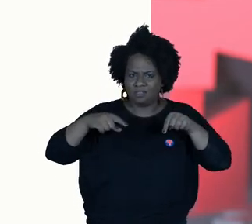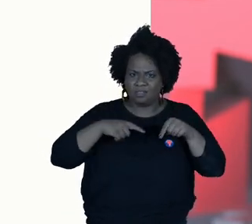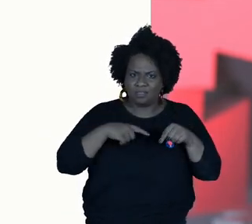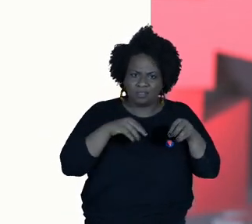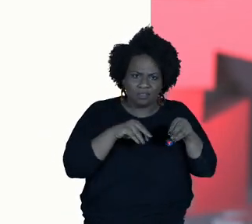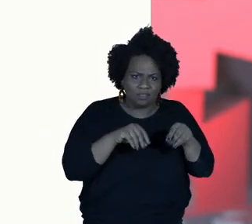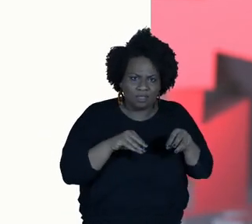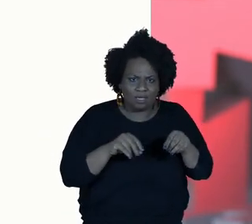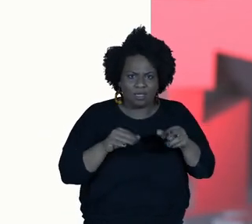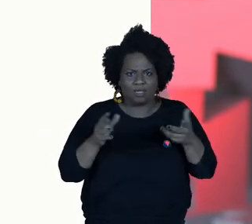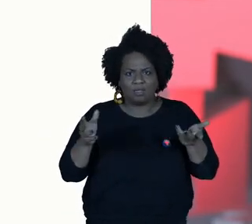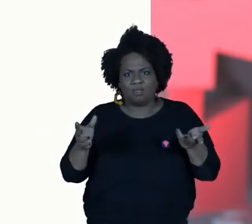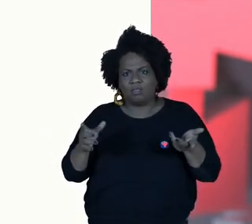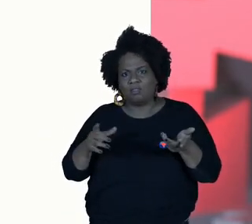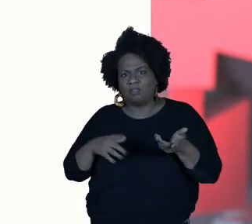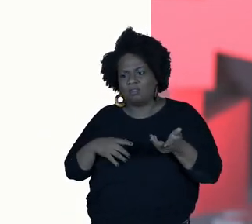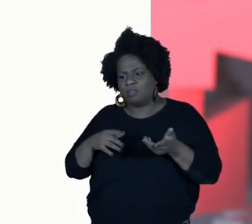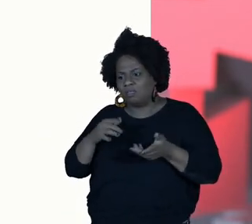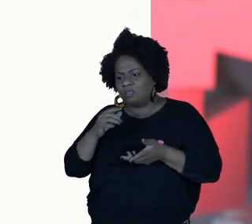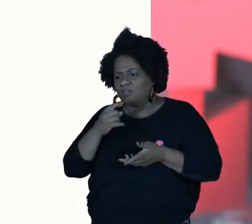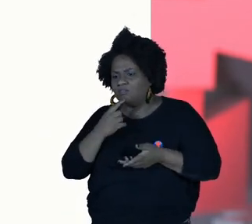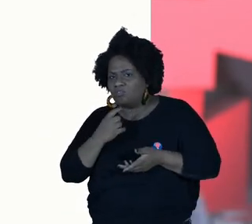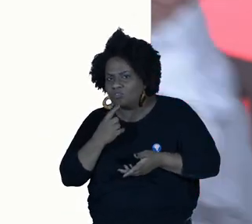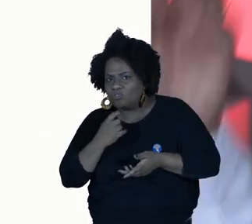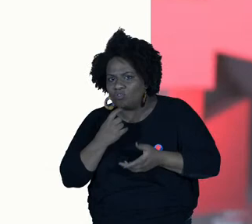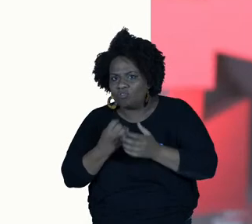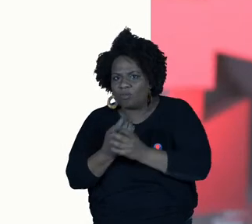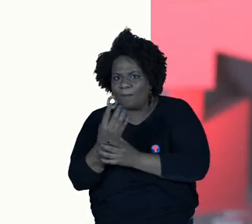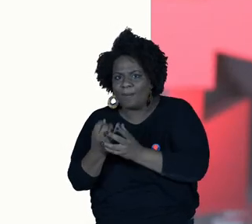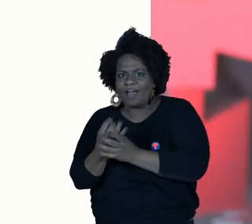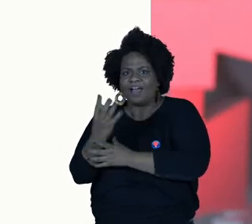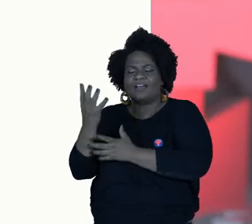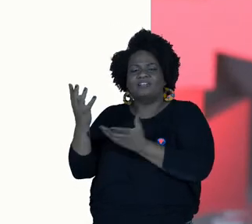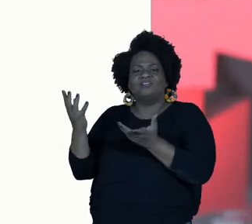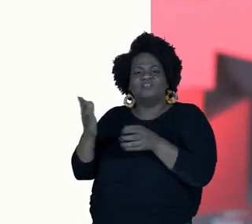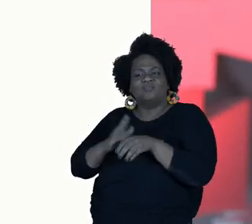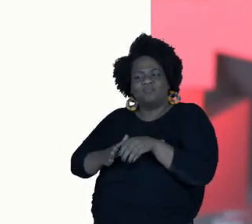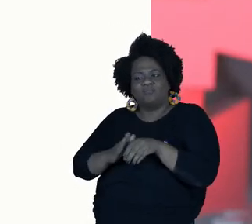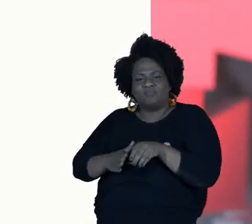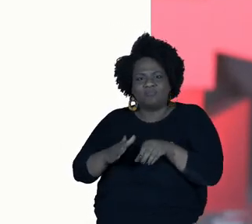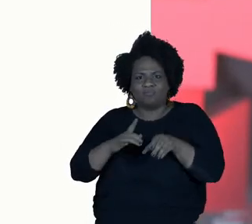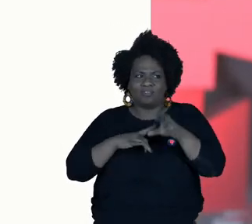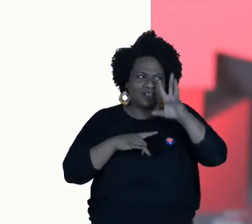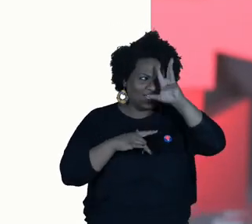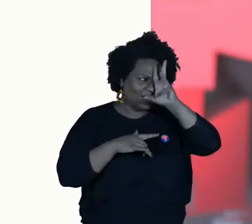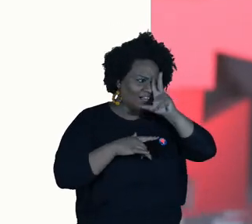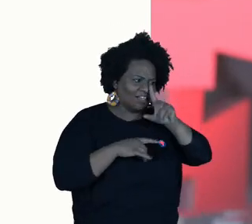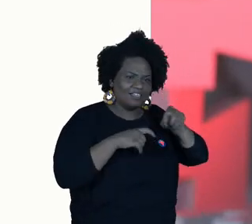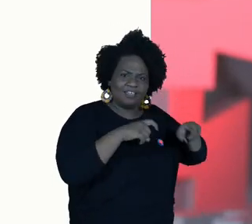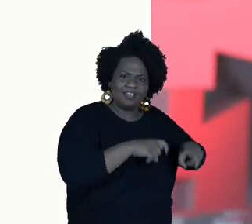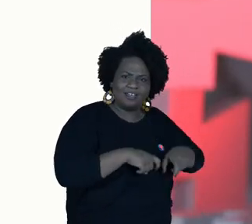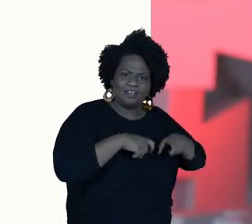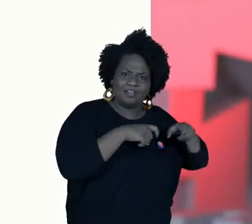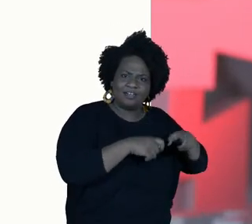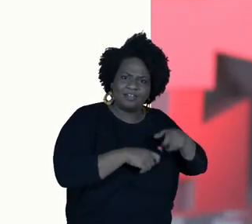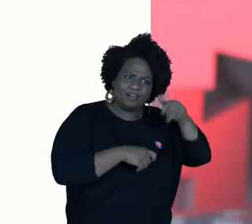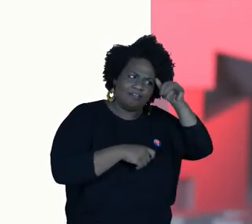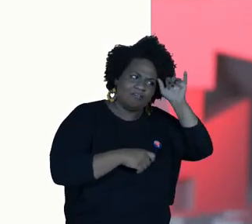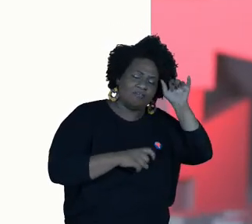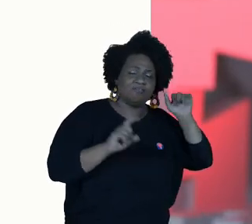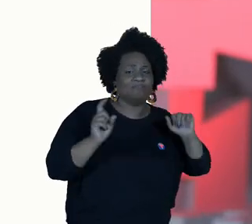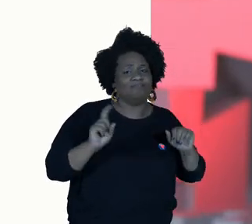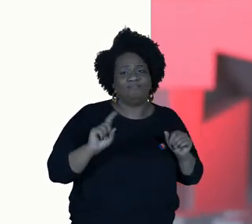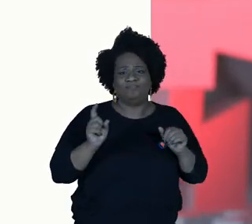Plantam a galinha, ou plantam um tomate, criam galinha, plantam a galinha, ótimo. Né? Ela fez, não, eu vi as casas muito